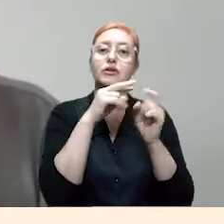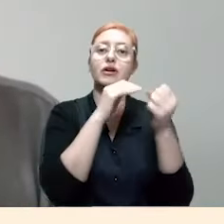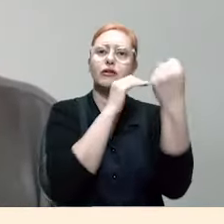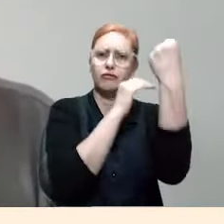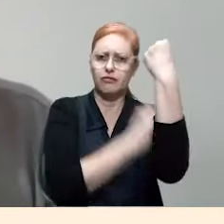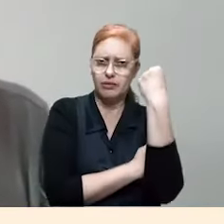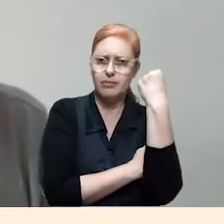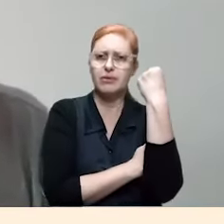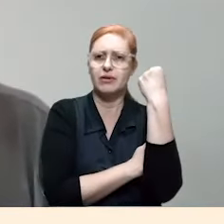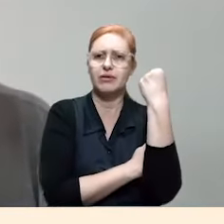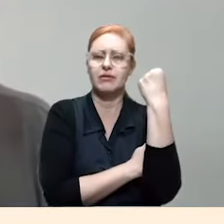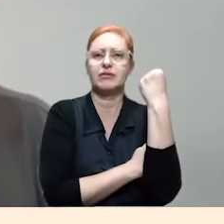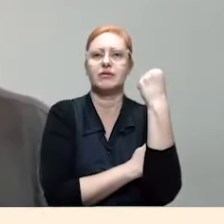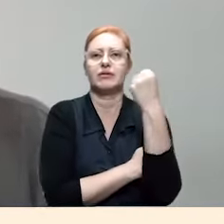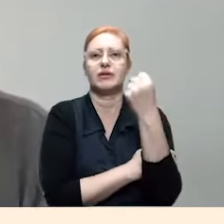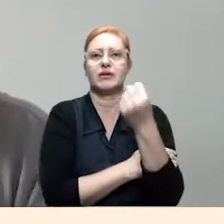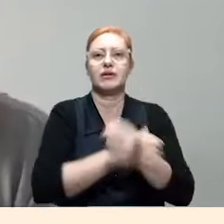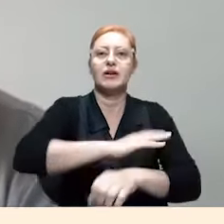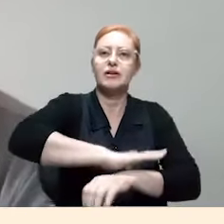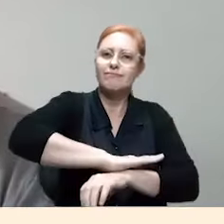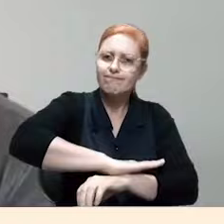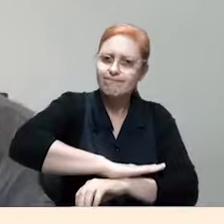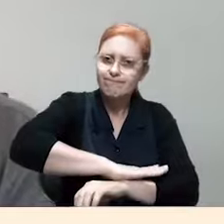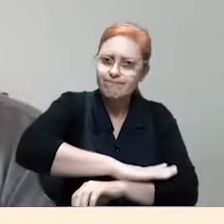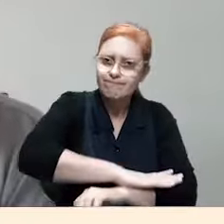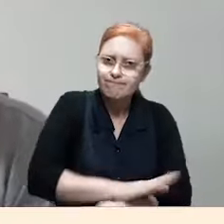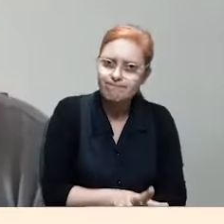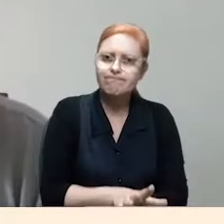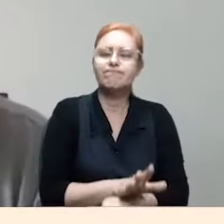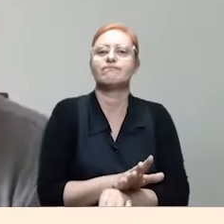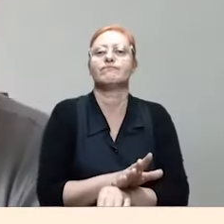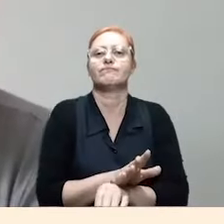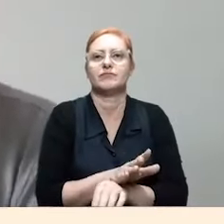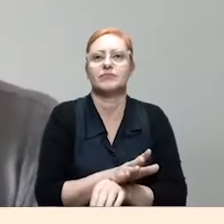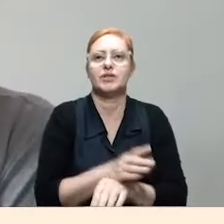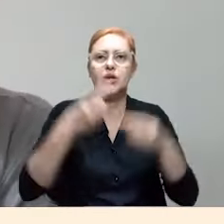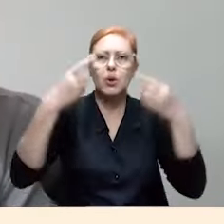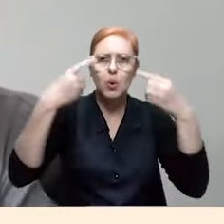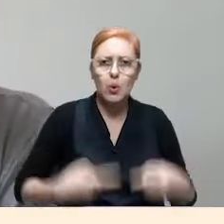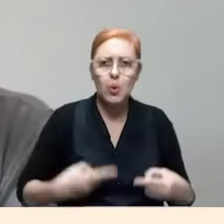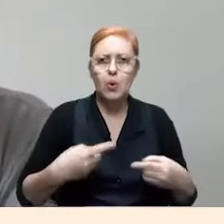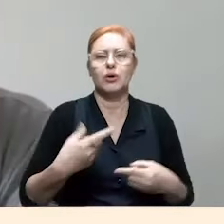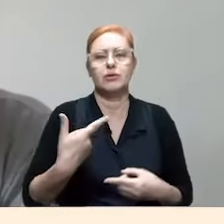nessa perspectiva feminista, antirracista,